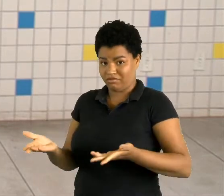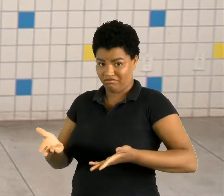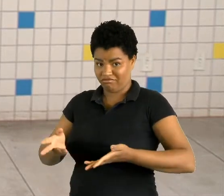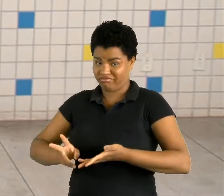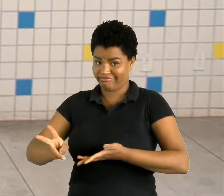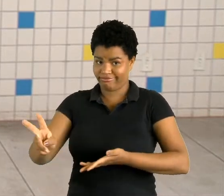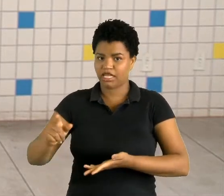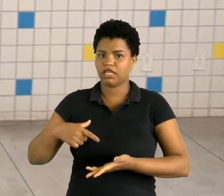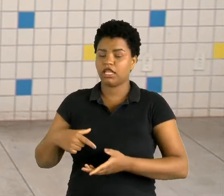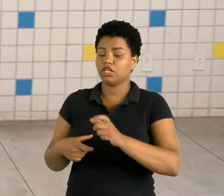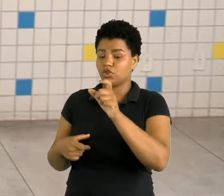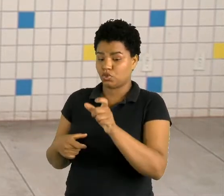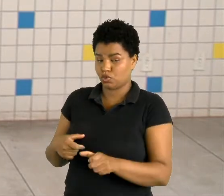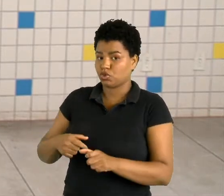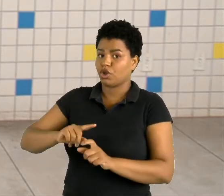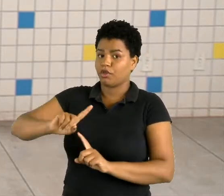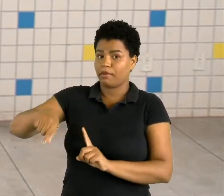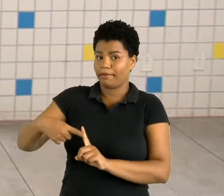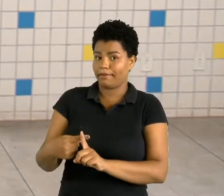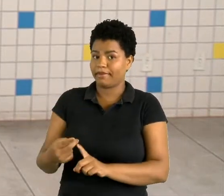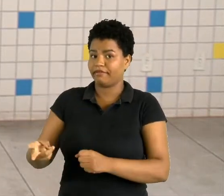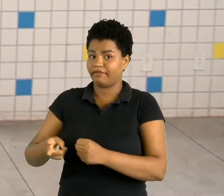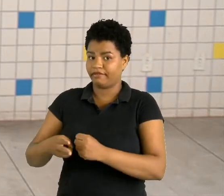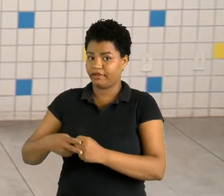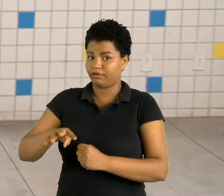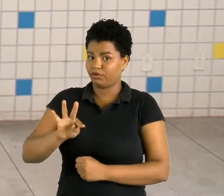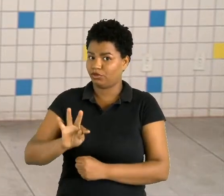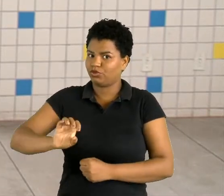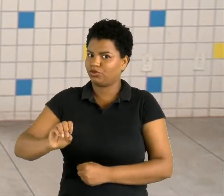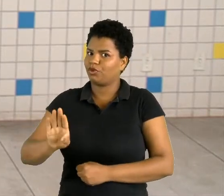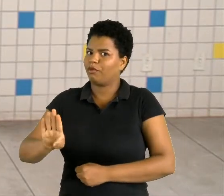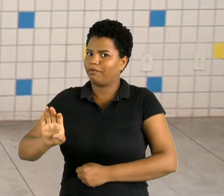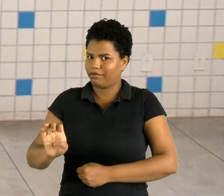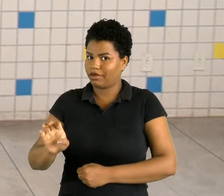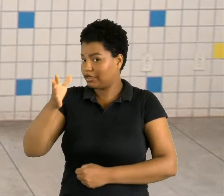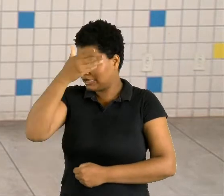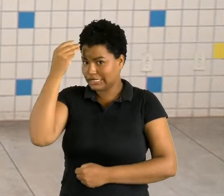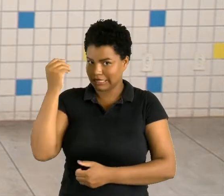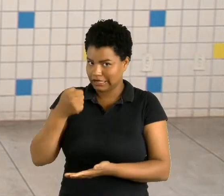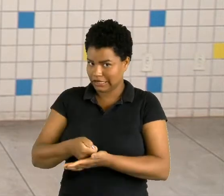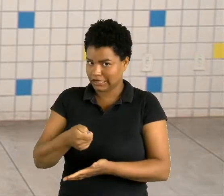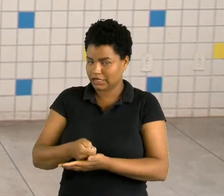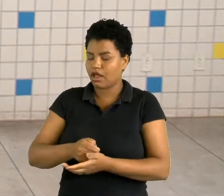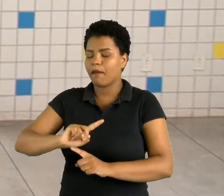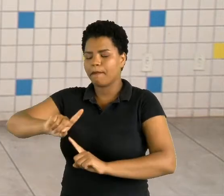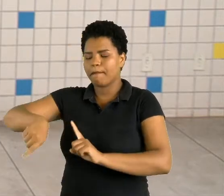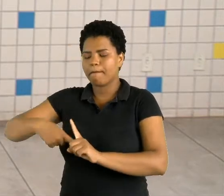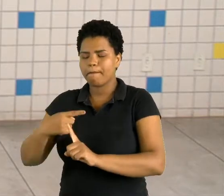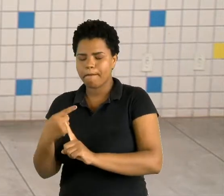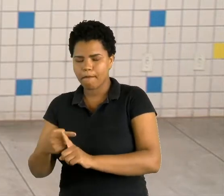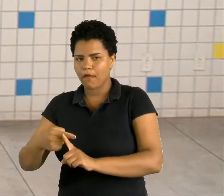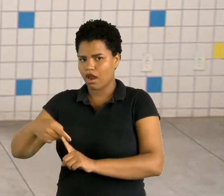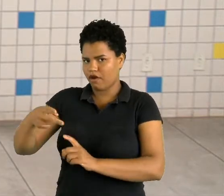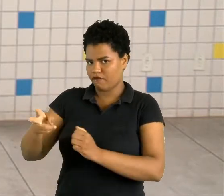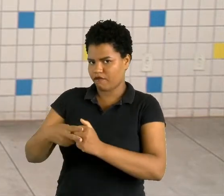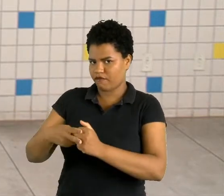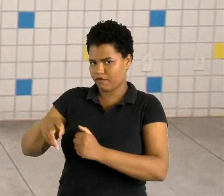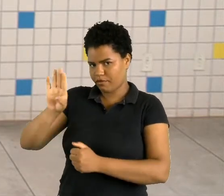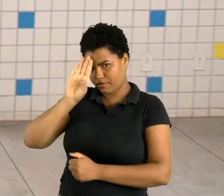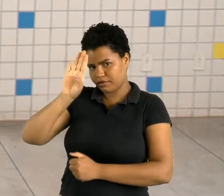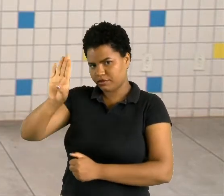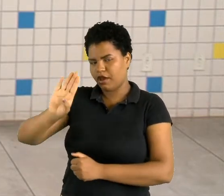sujeito mais o verbo to be, tá? Não se esqueçam que é obrigatório, mais o verbo principal acrescido do, né, no caso,